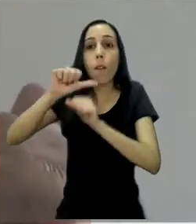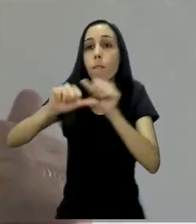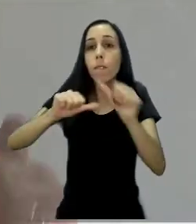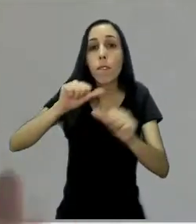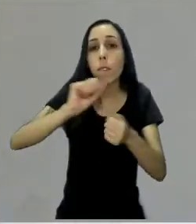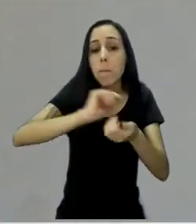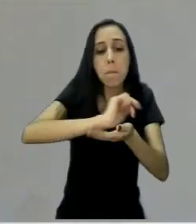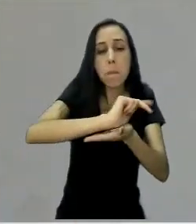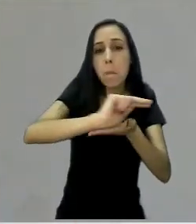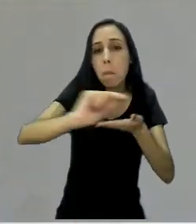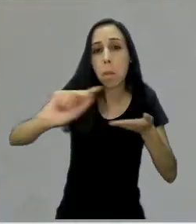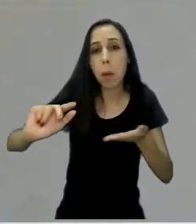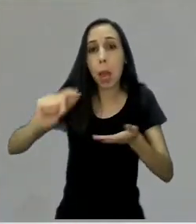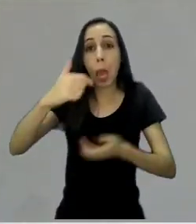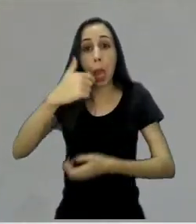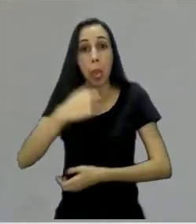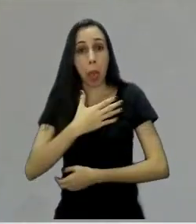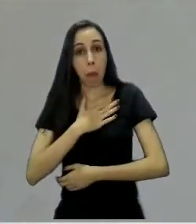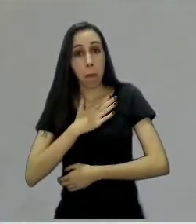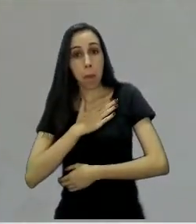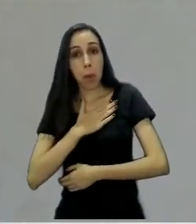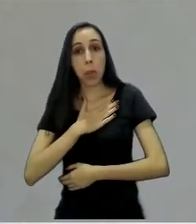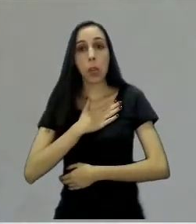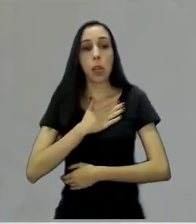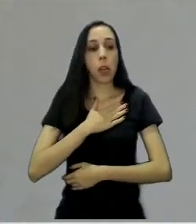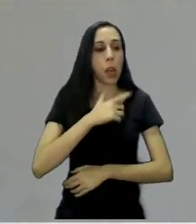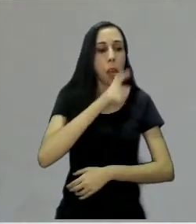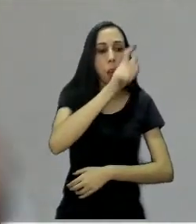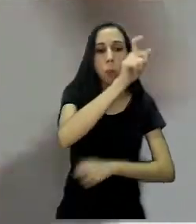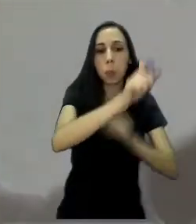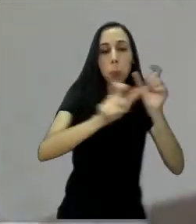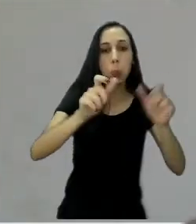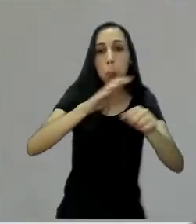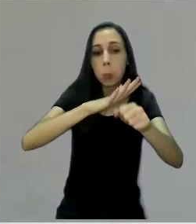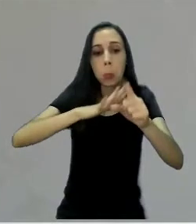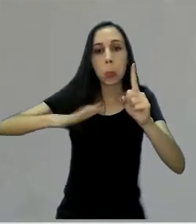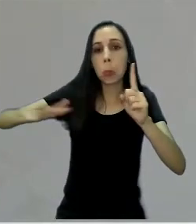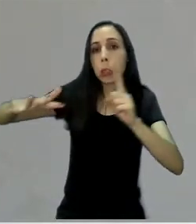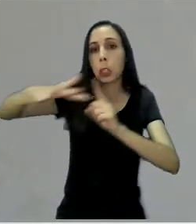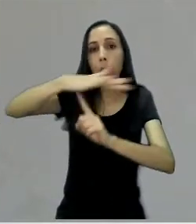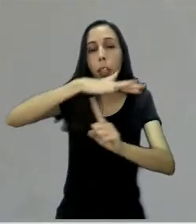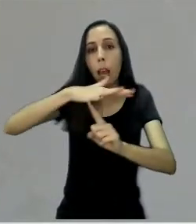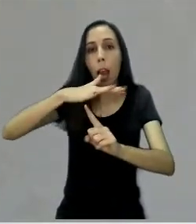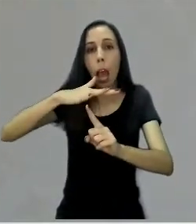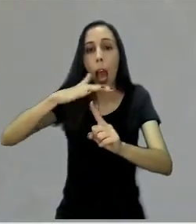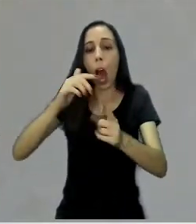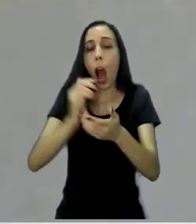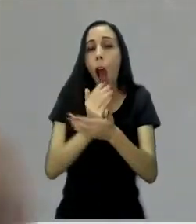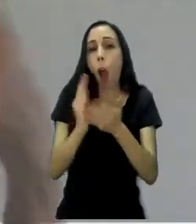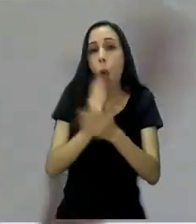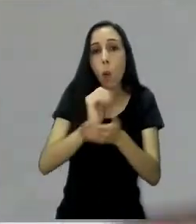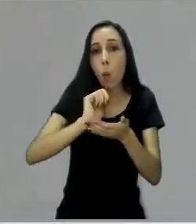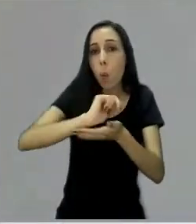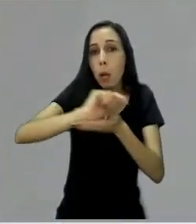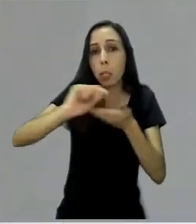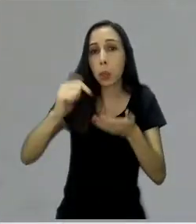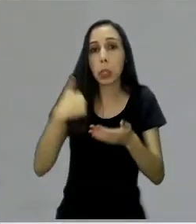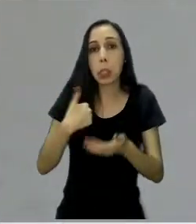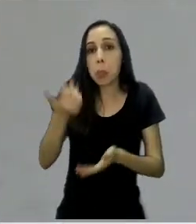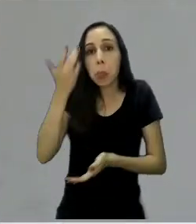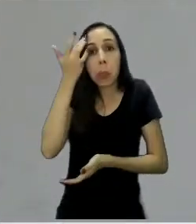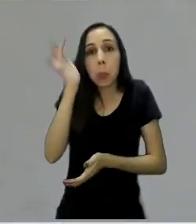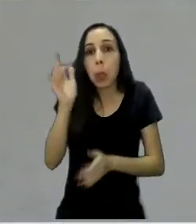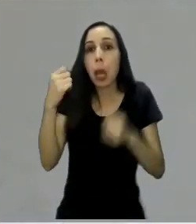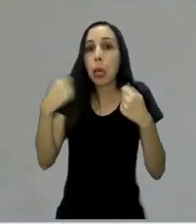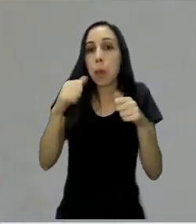rezamos, Ele vai mudando coisas em nós, ao nosso redor, coisas que nós nem sabíamos